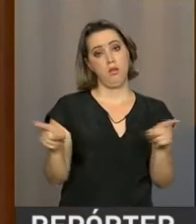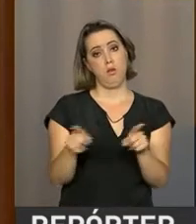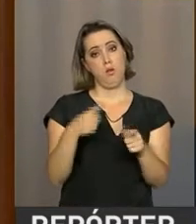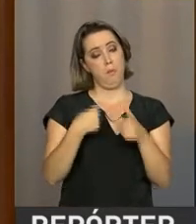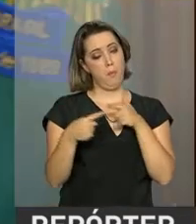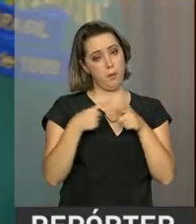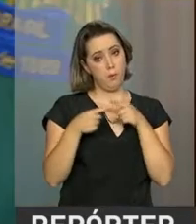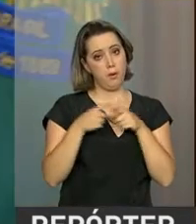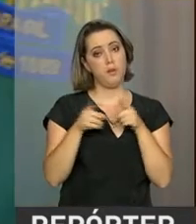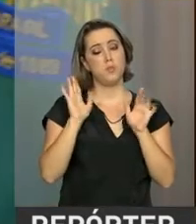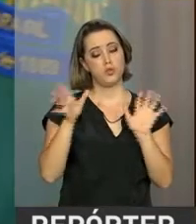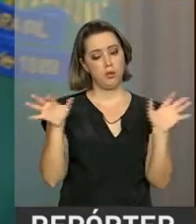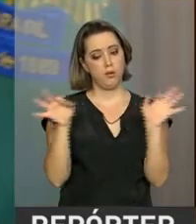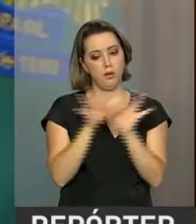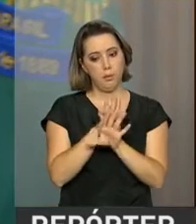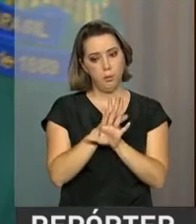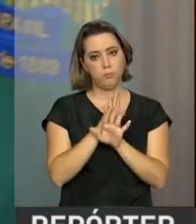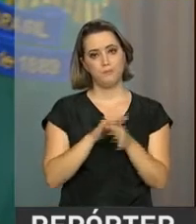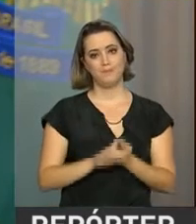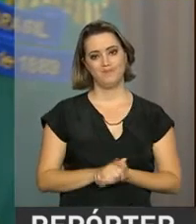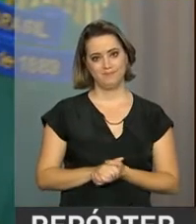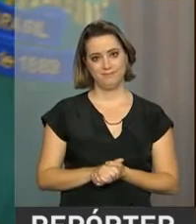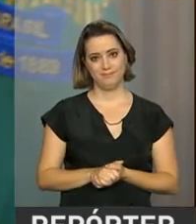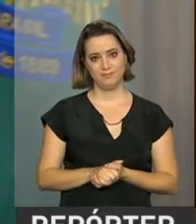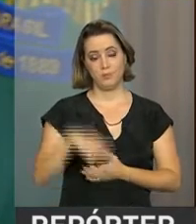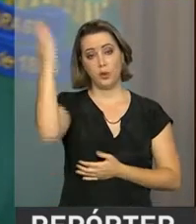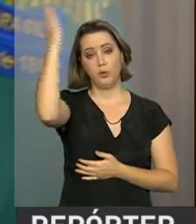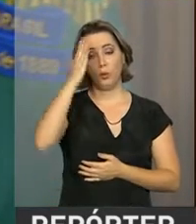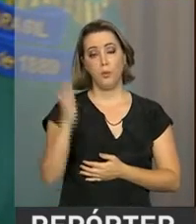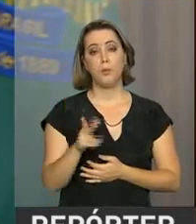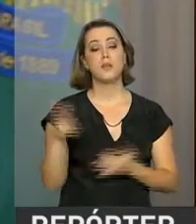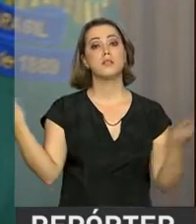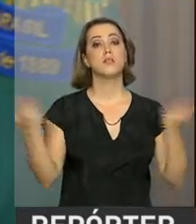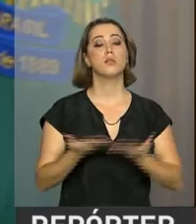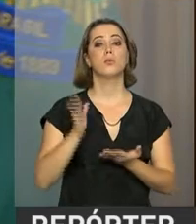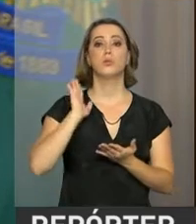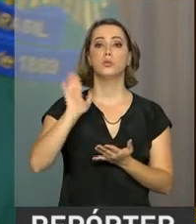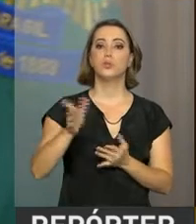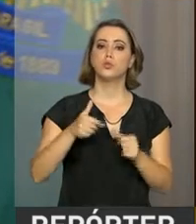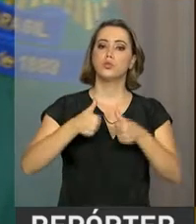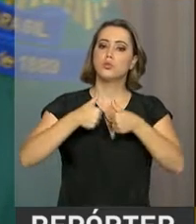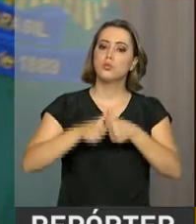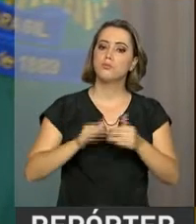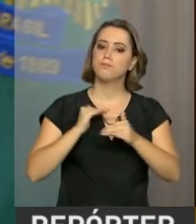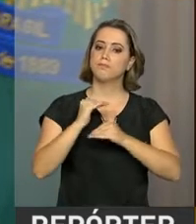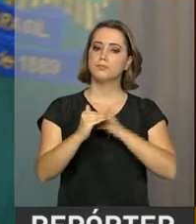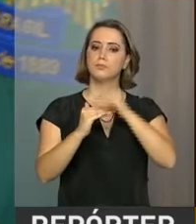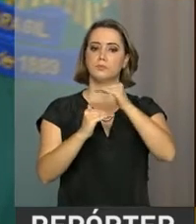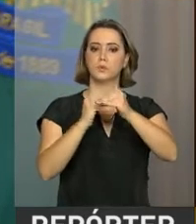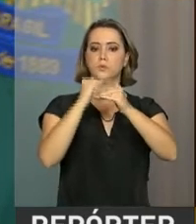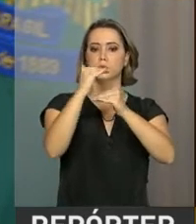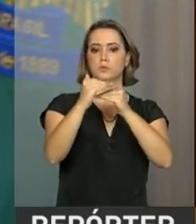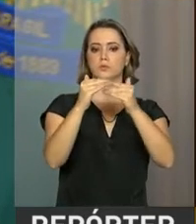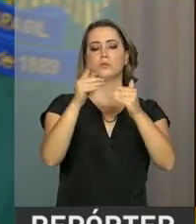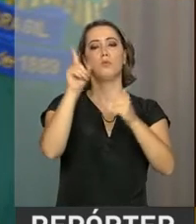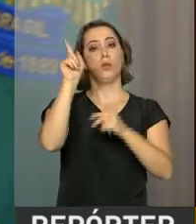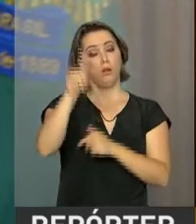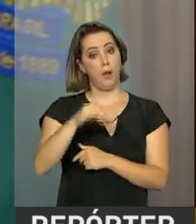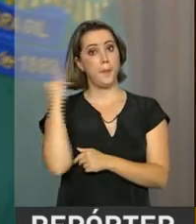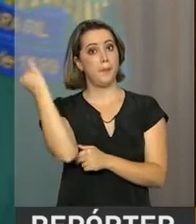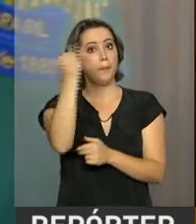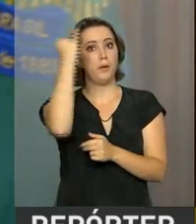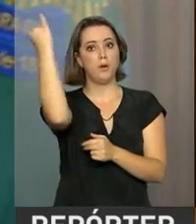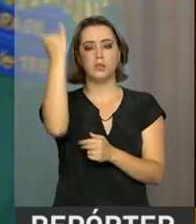já terminou o brasil hoje já está crescendo e isso é muito importante